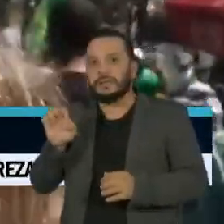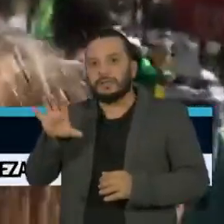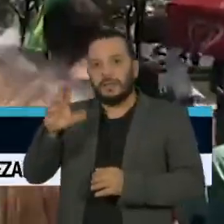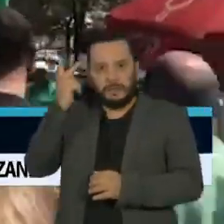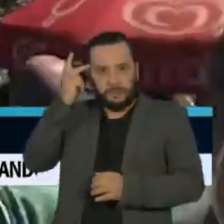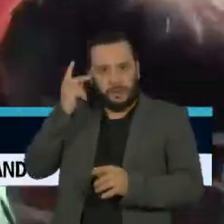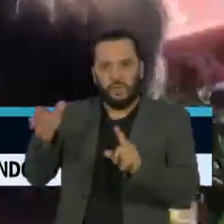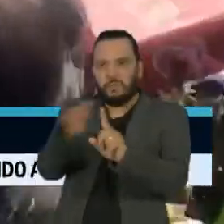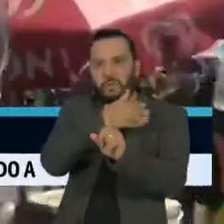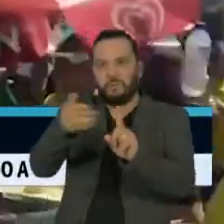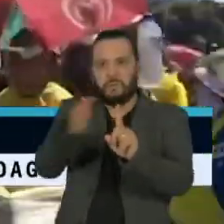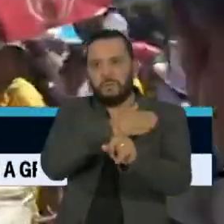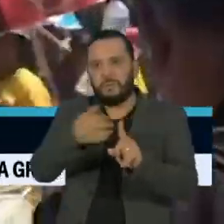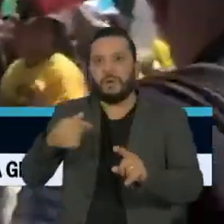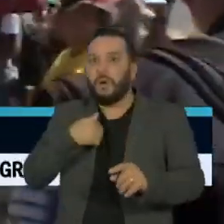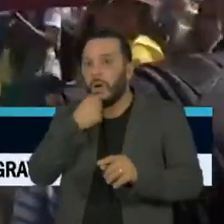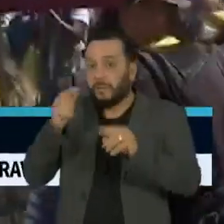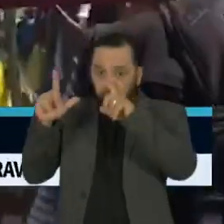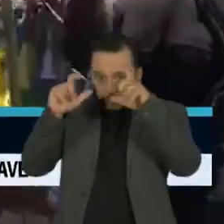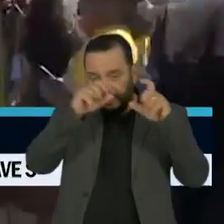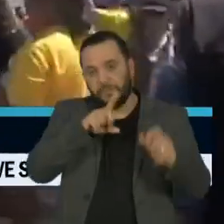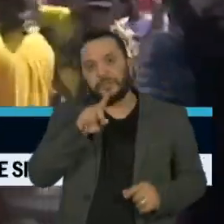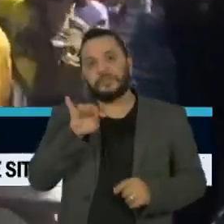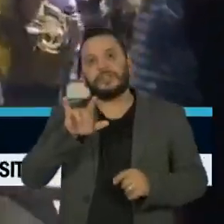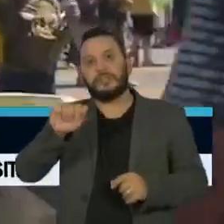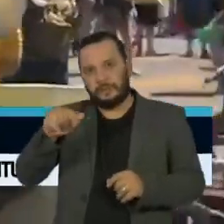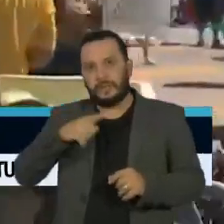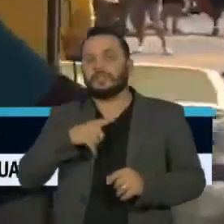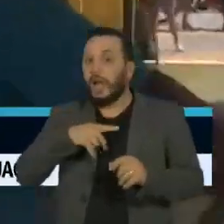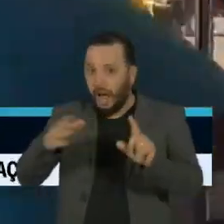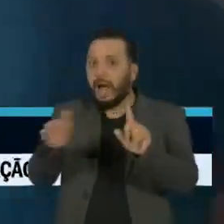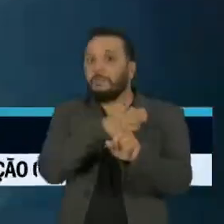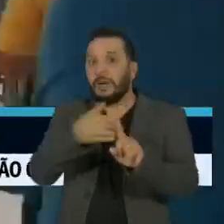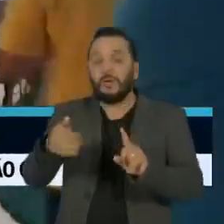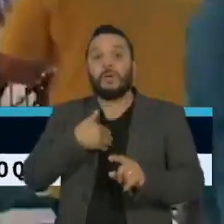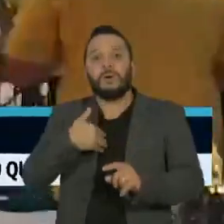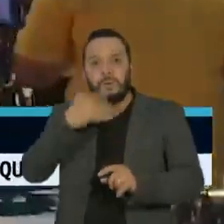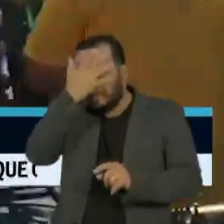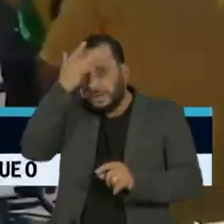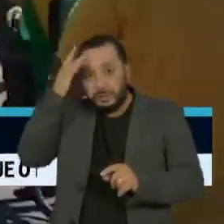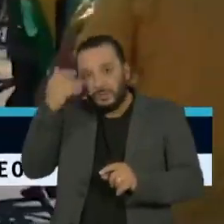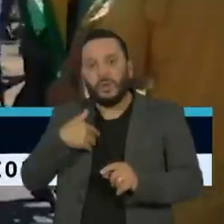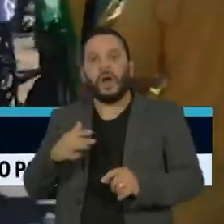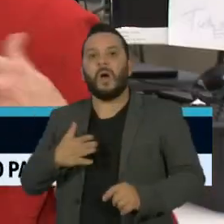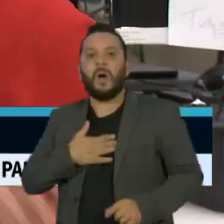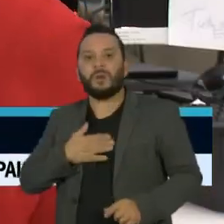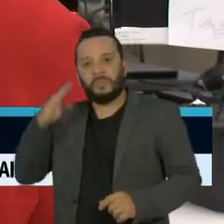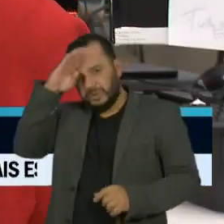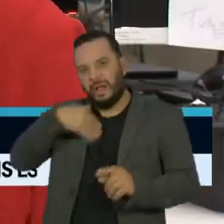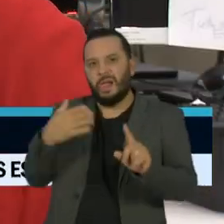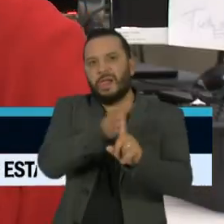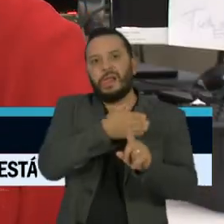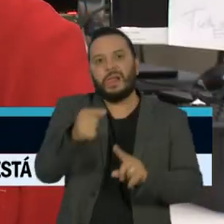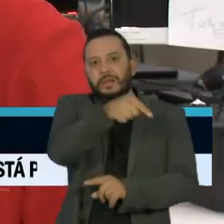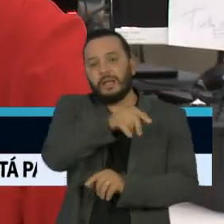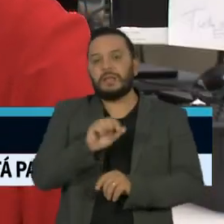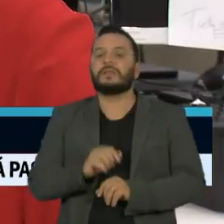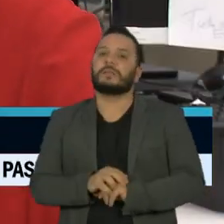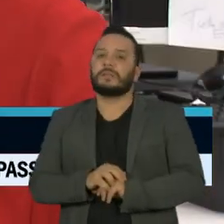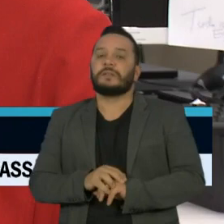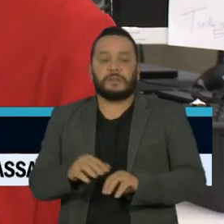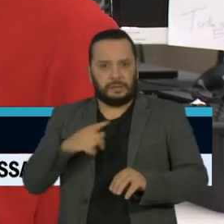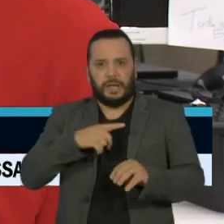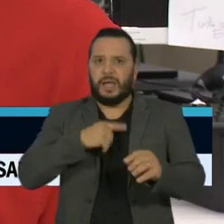foi agredida. O fotógrafo Dida Sampaio apanhou de simpatizantes do presidente. Além das agressões físicas